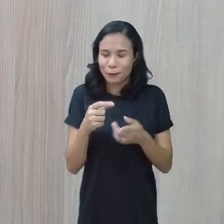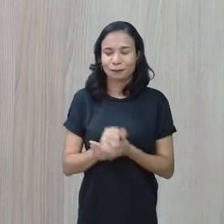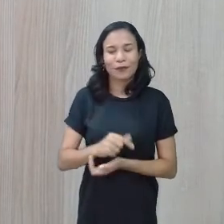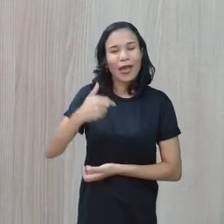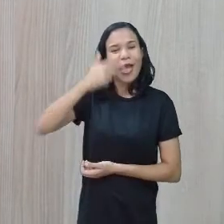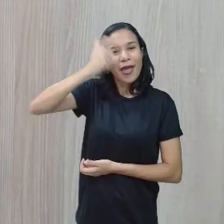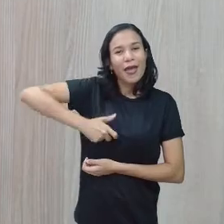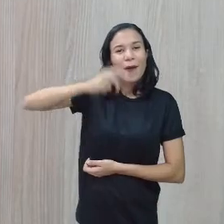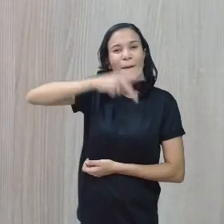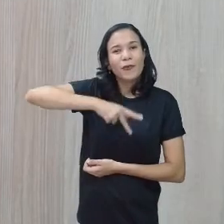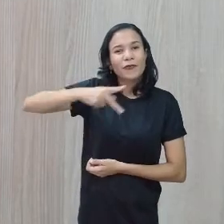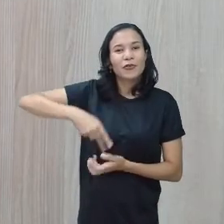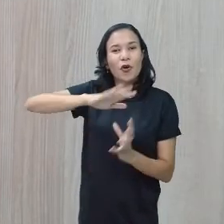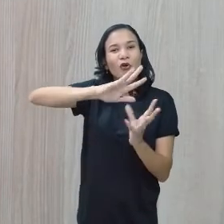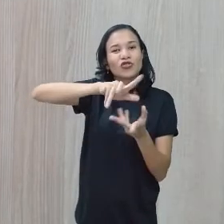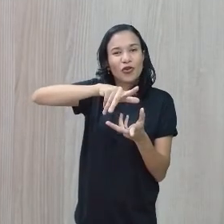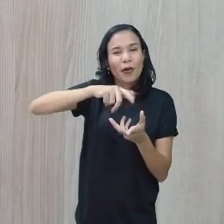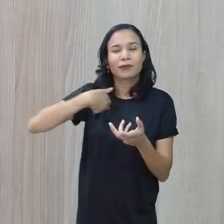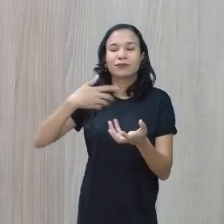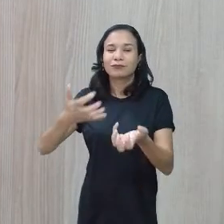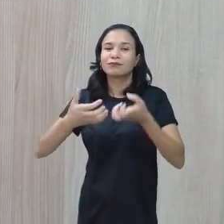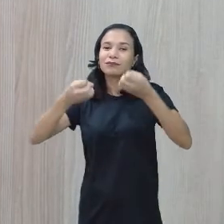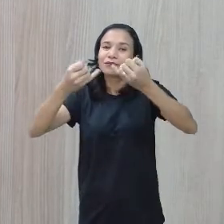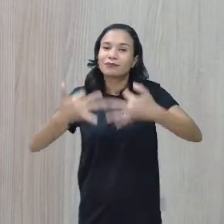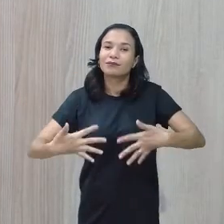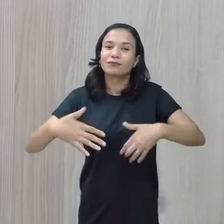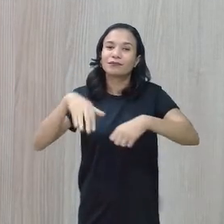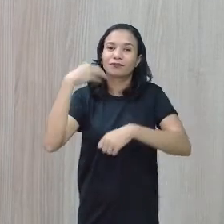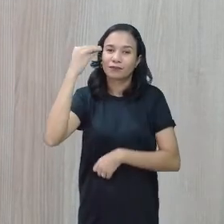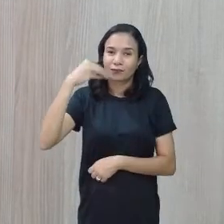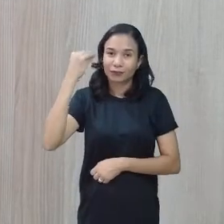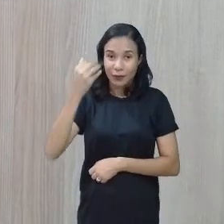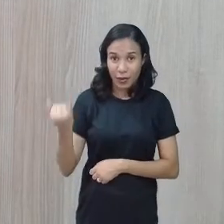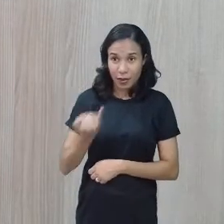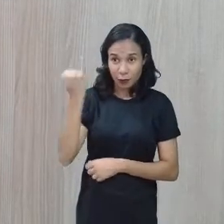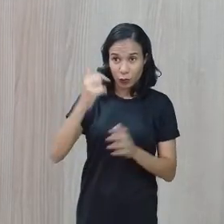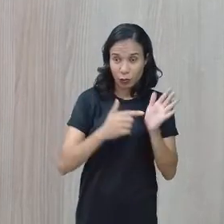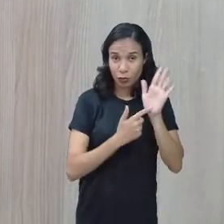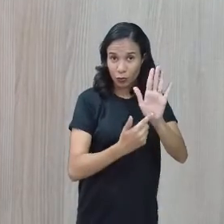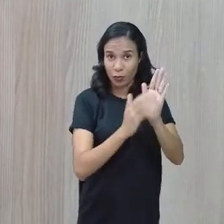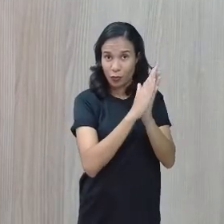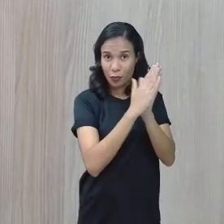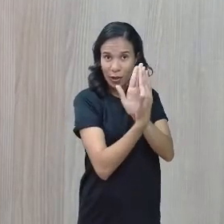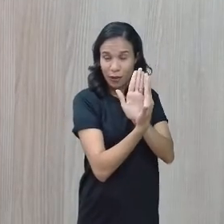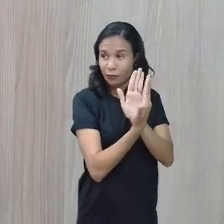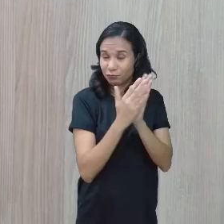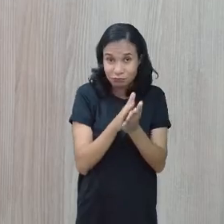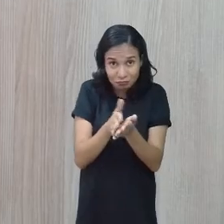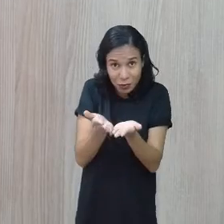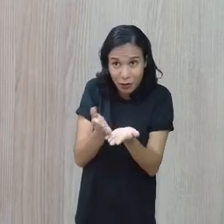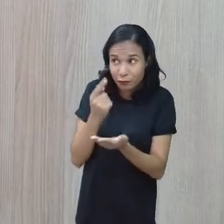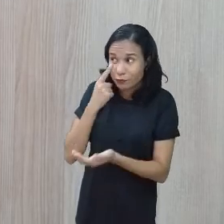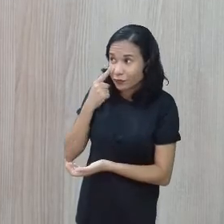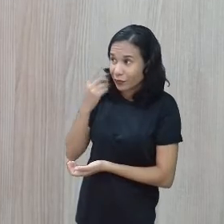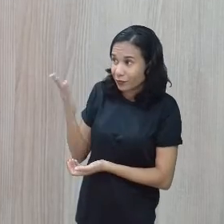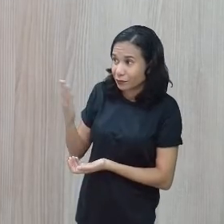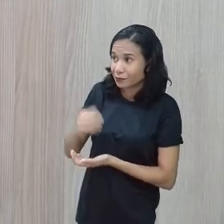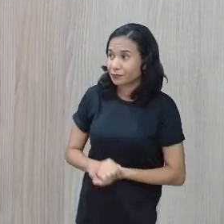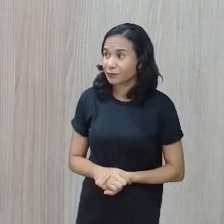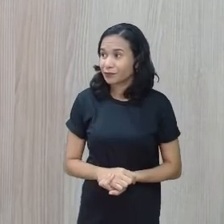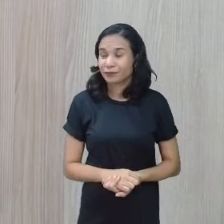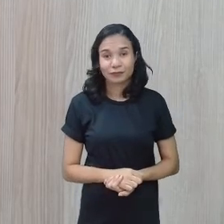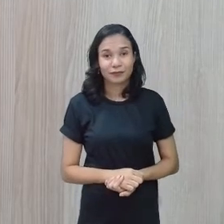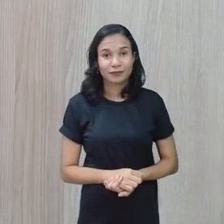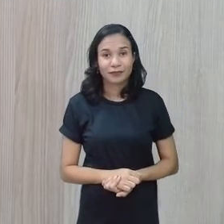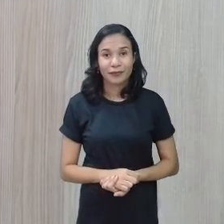de geografia e quero relatar com você uma experiência que eu tive muito importante com esse livro aqui, olha. Tá, que vocês estão vendo aqui, deve estar disponível na biblioteca deles, Ivânia,